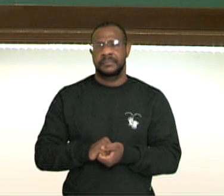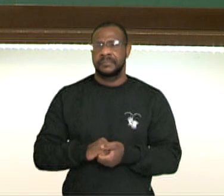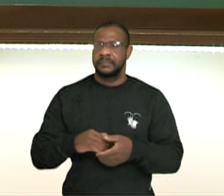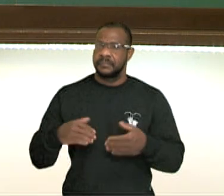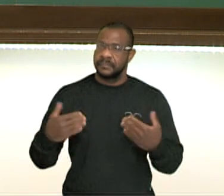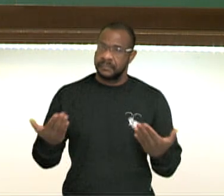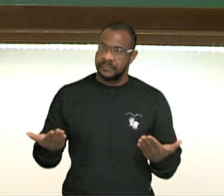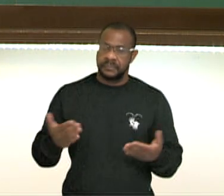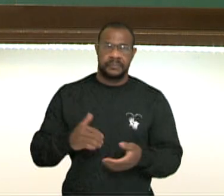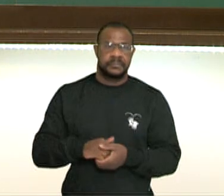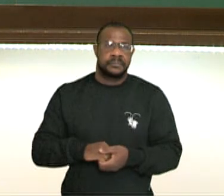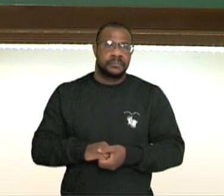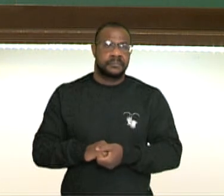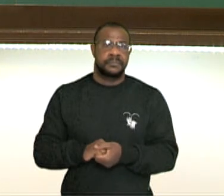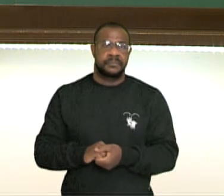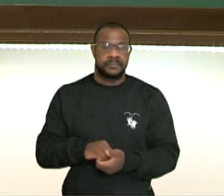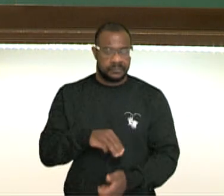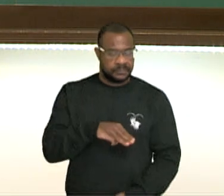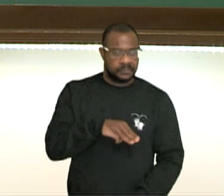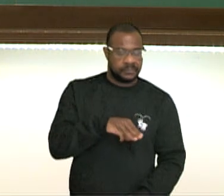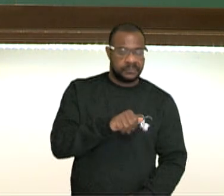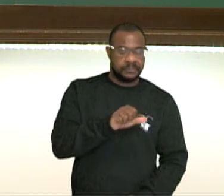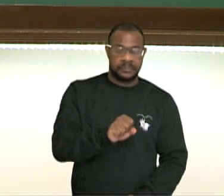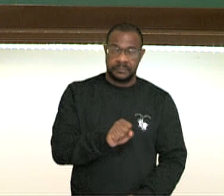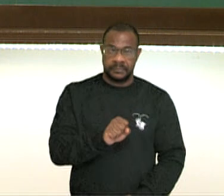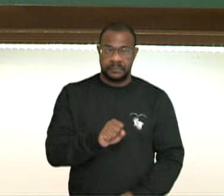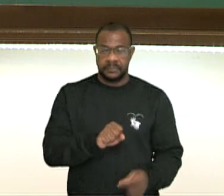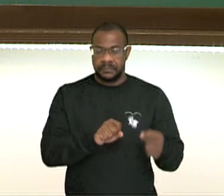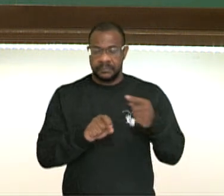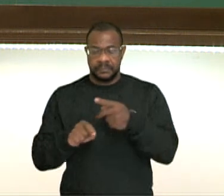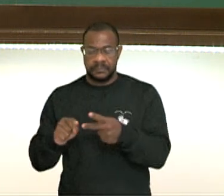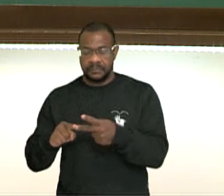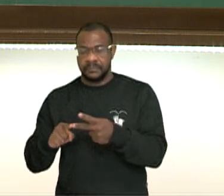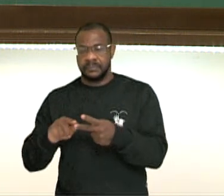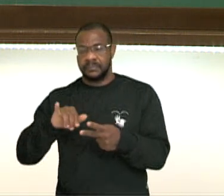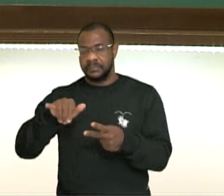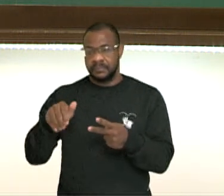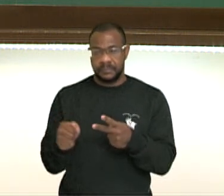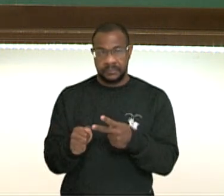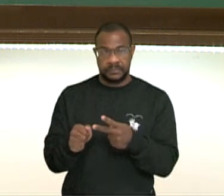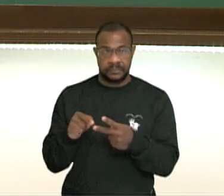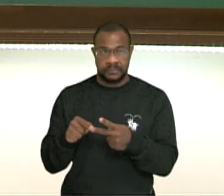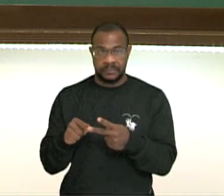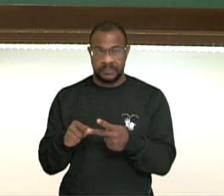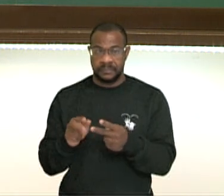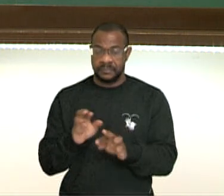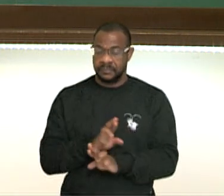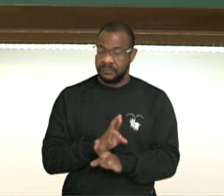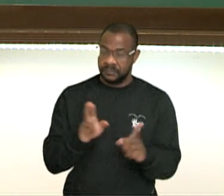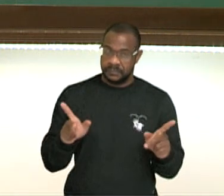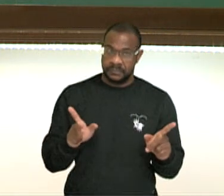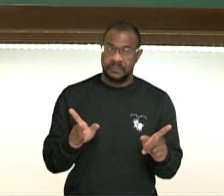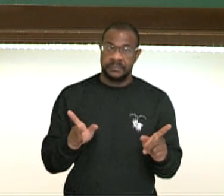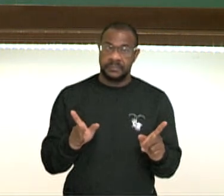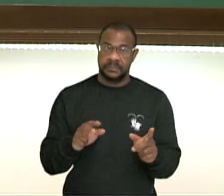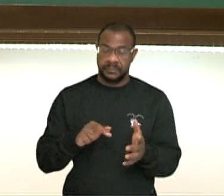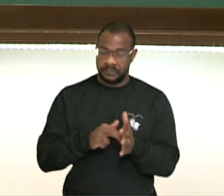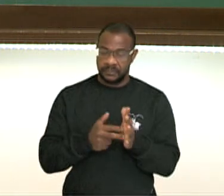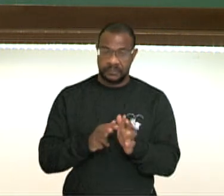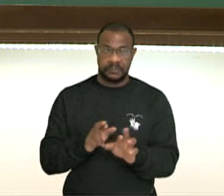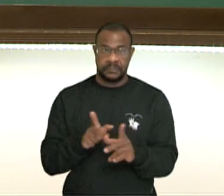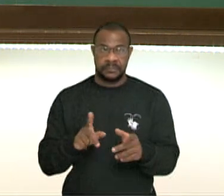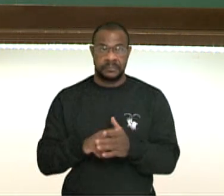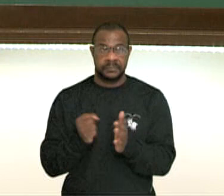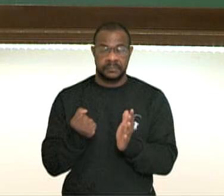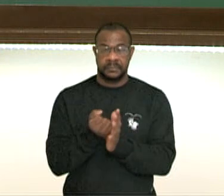Nesse caso, mas e já, apesar de serem conjunções absolutamente diferentes e a categoria delas serem diferentes, estão